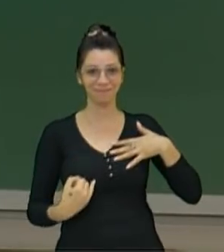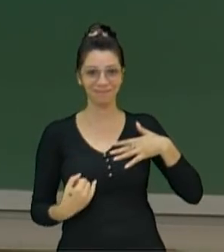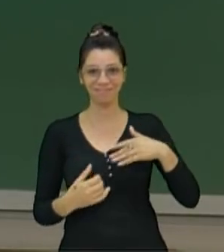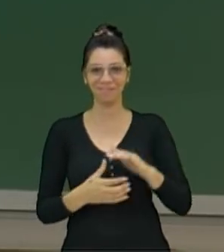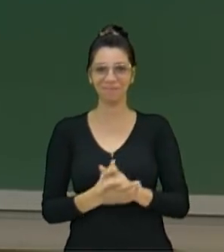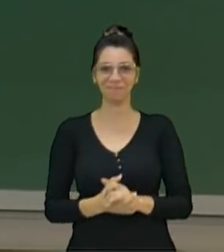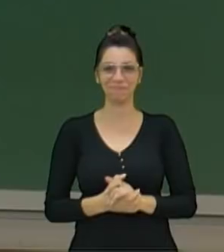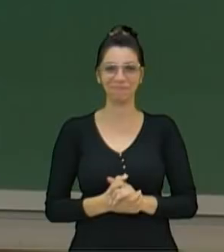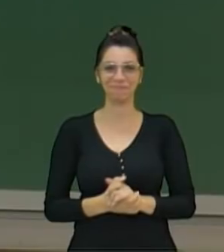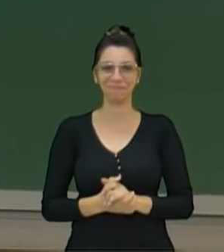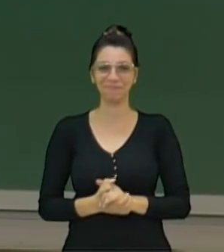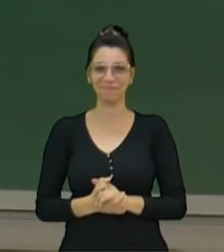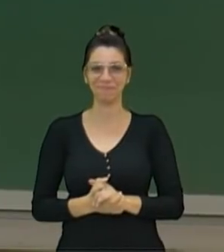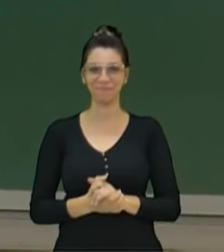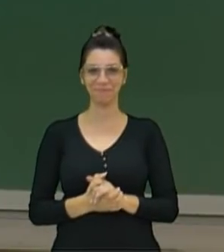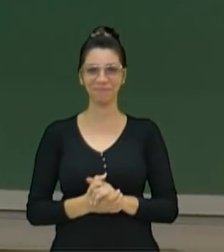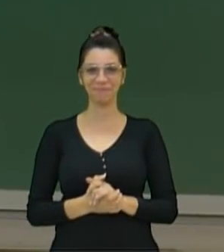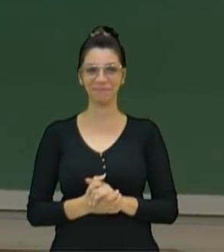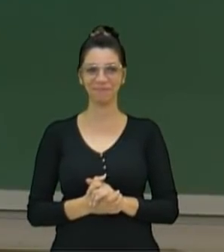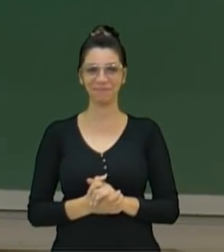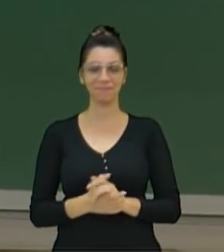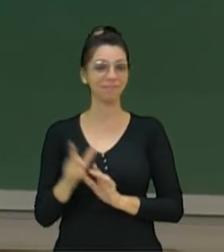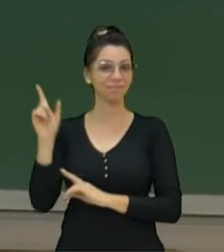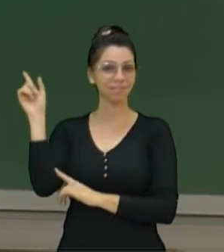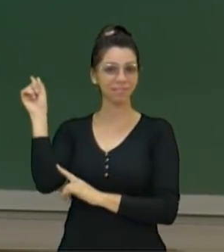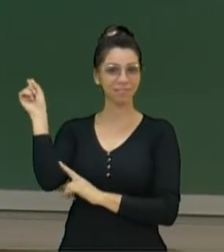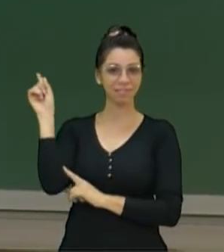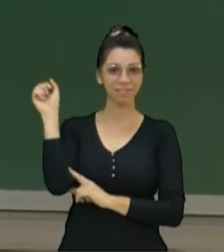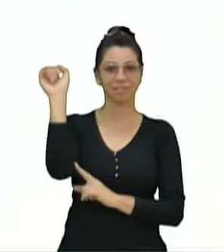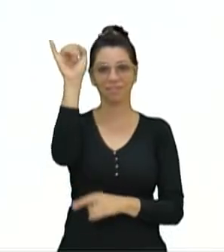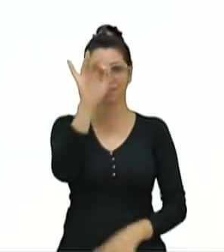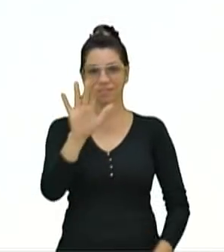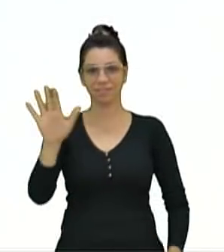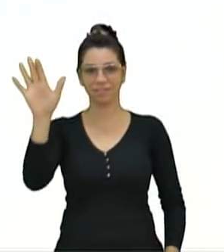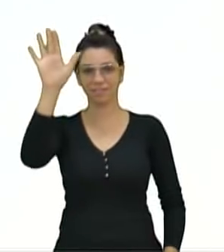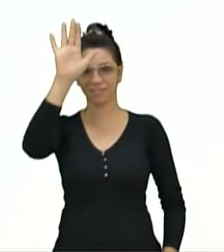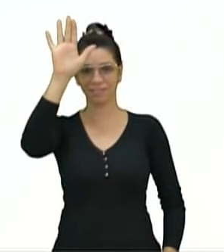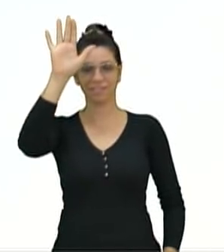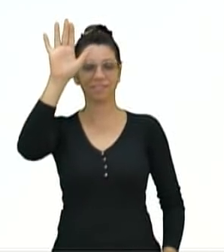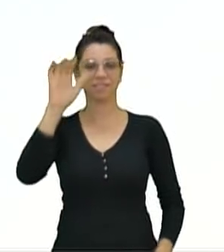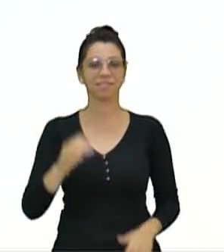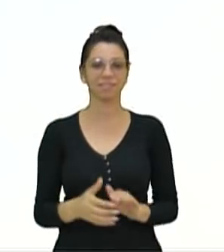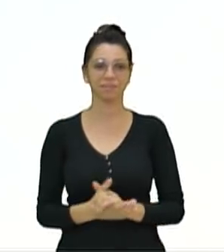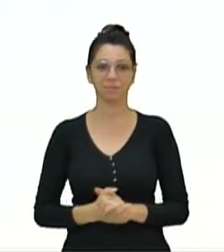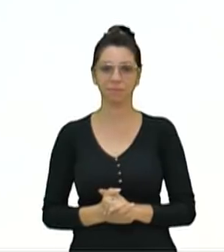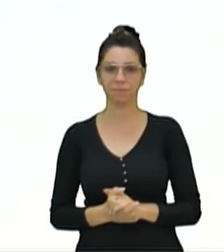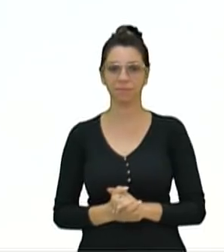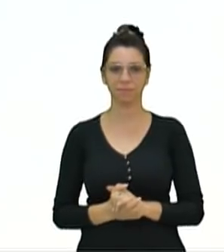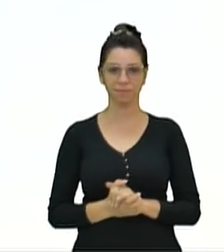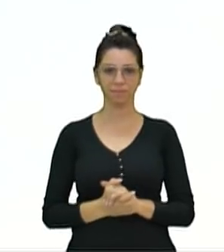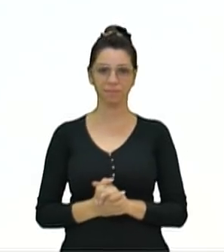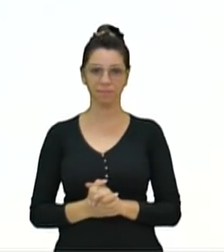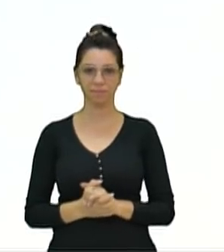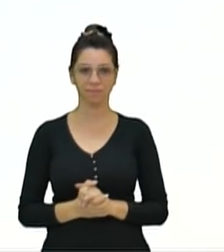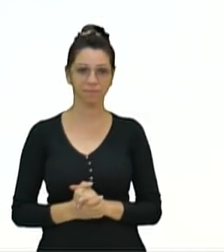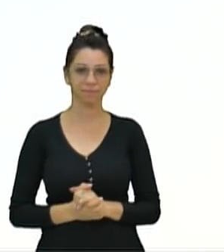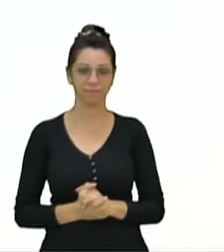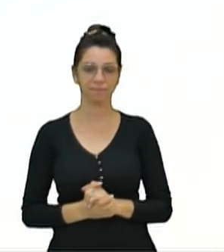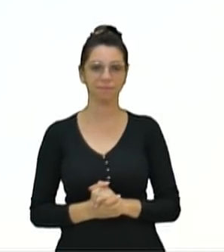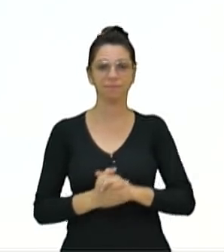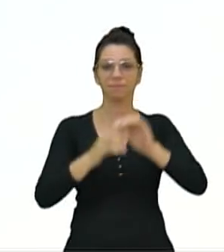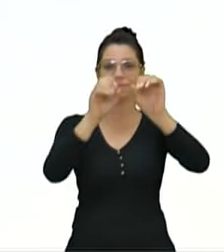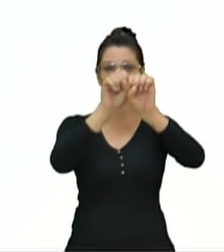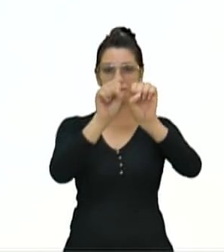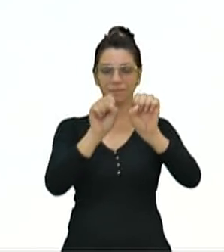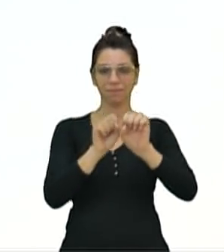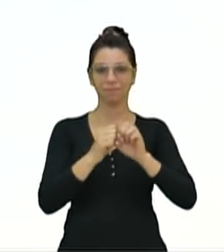linfático. Olha só essa imagem, aqui mostrando uma parte, né, uma boa parte desse sistema ao longo